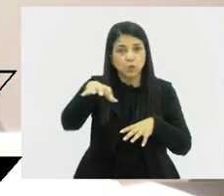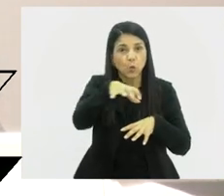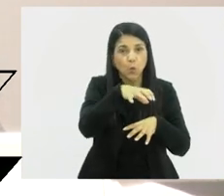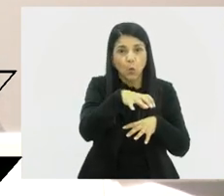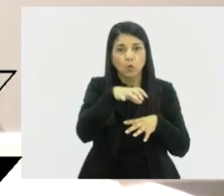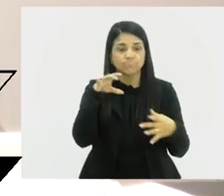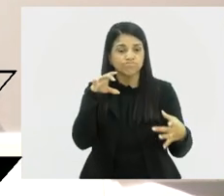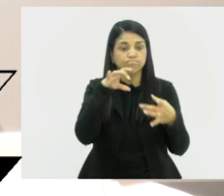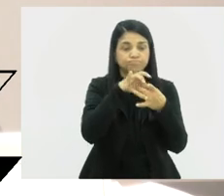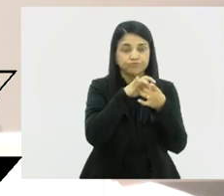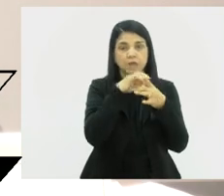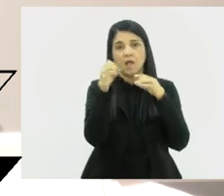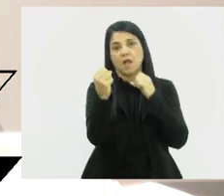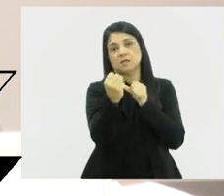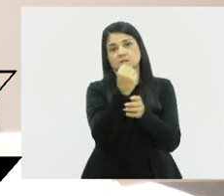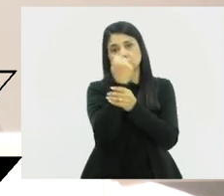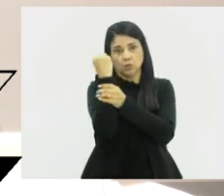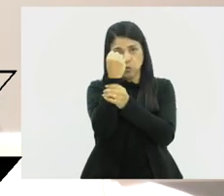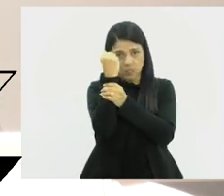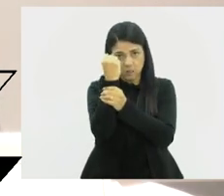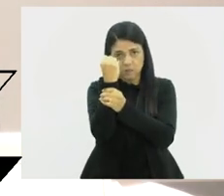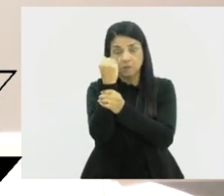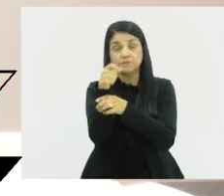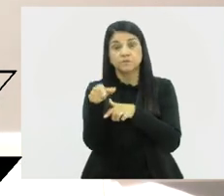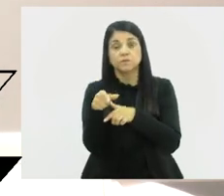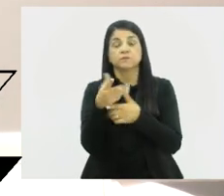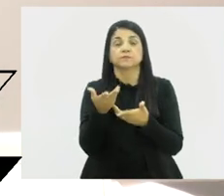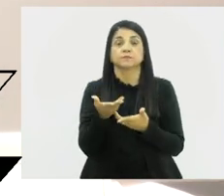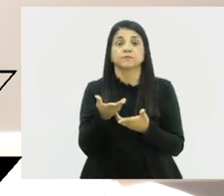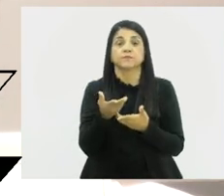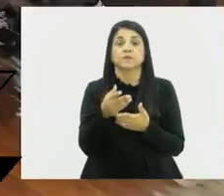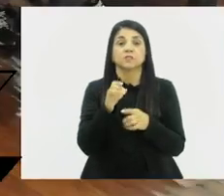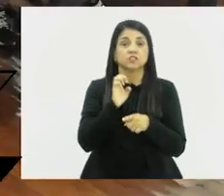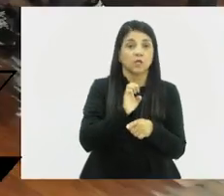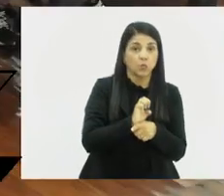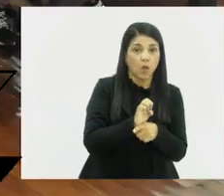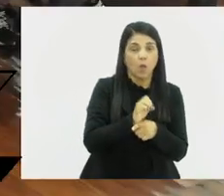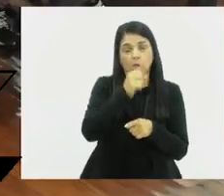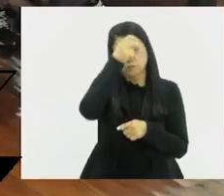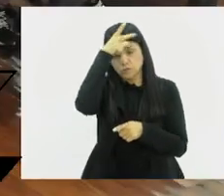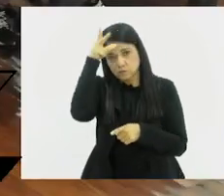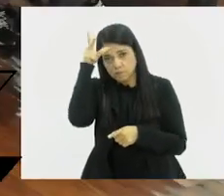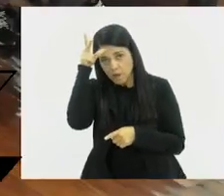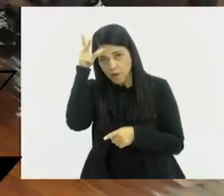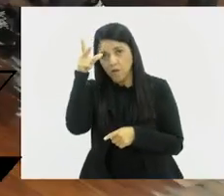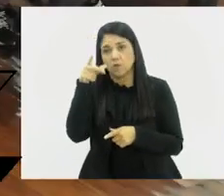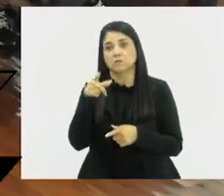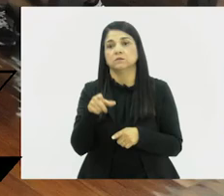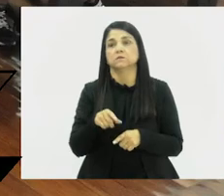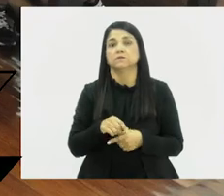à segurança, uns em maior grau, outros em menor grau, estaduais e municipais também.